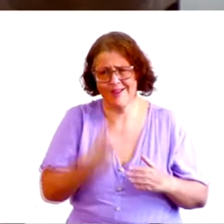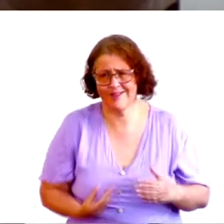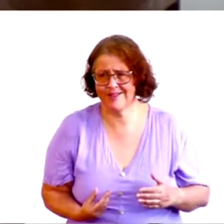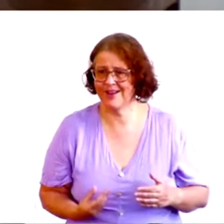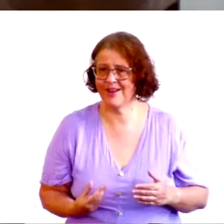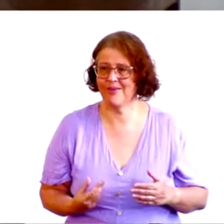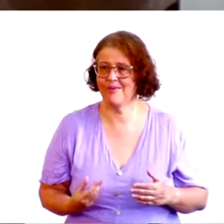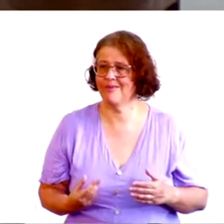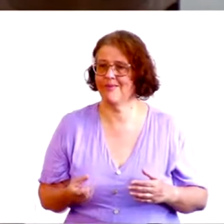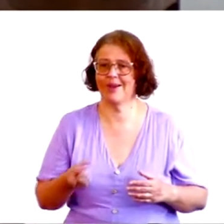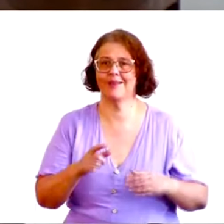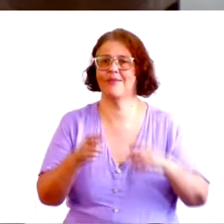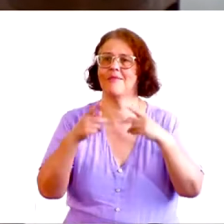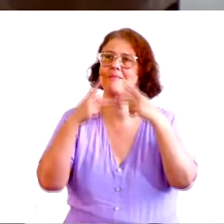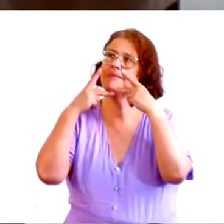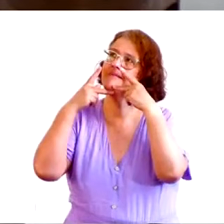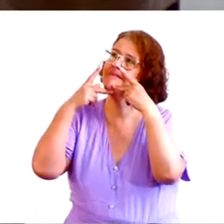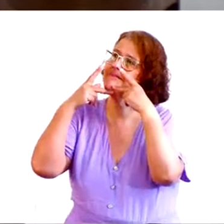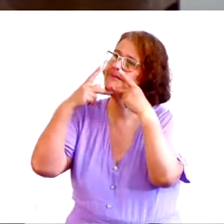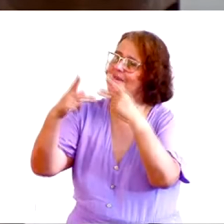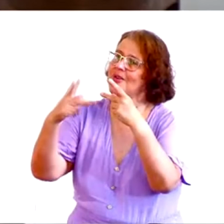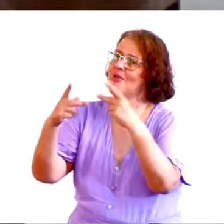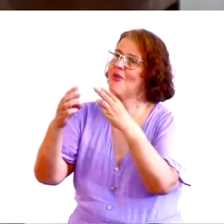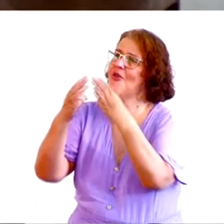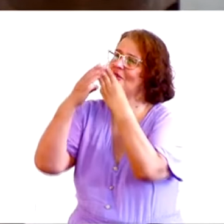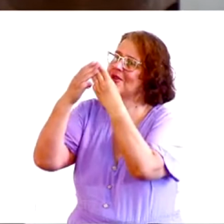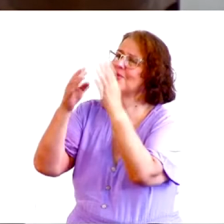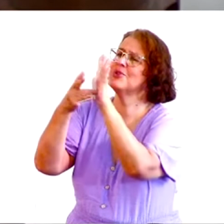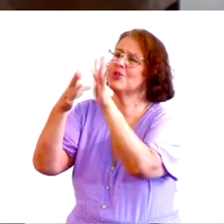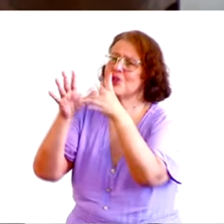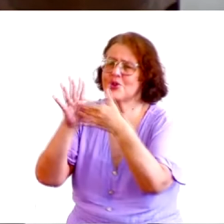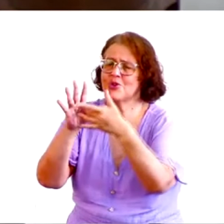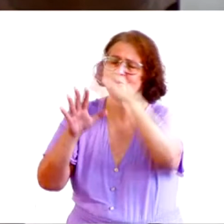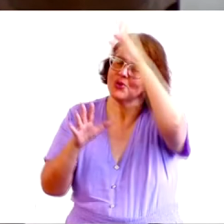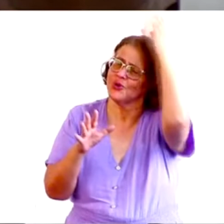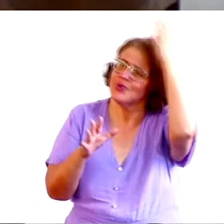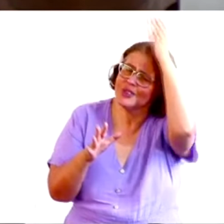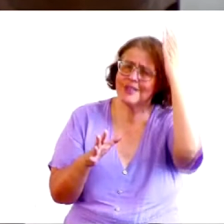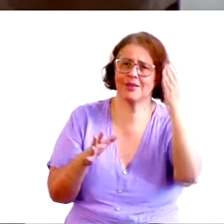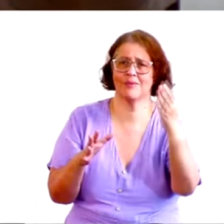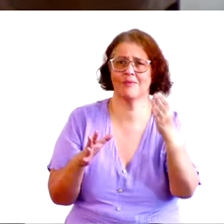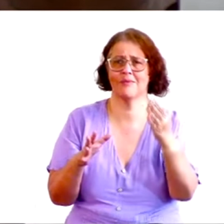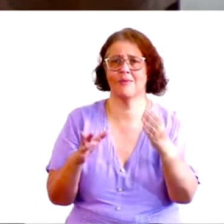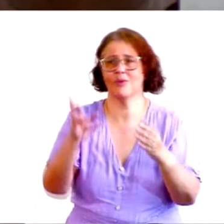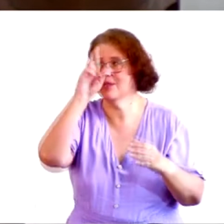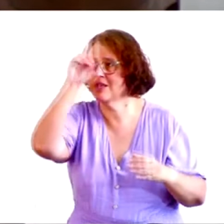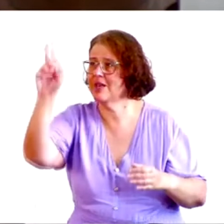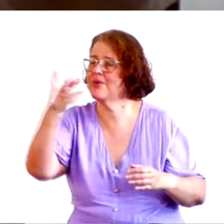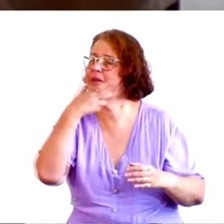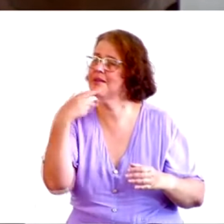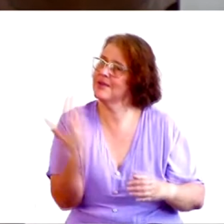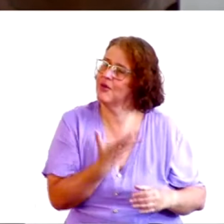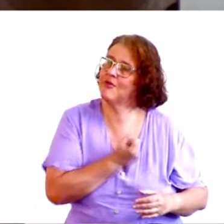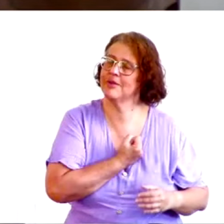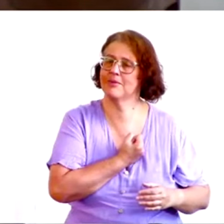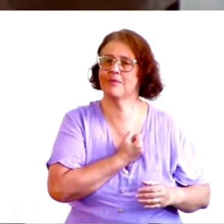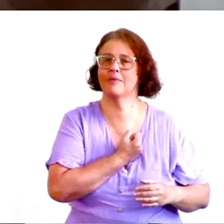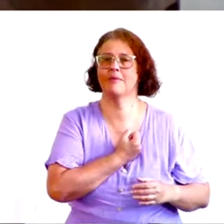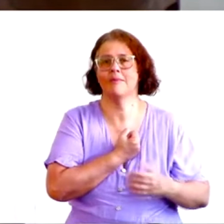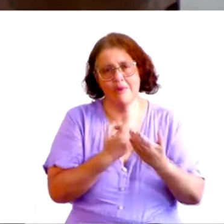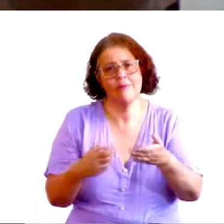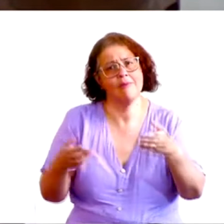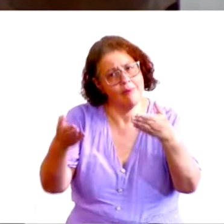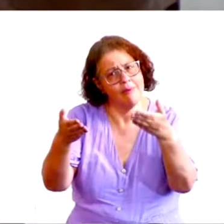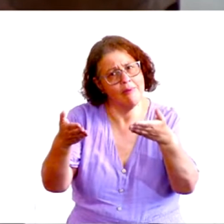como senhor absoluto senhor e rei Faça isso agora não saia dessa igreja essa sem fazer